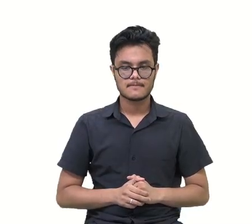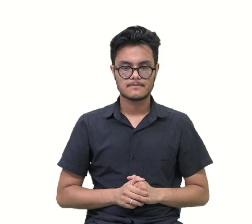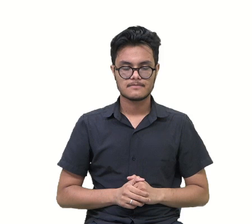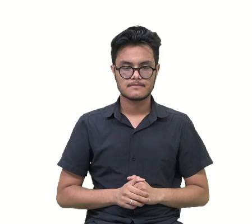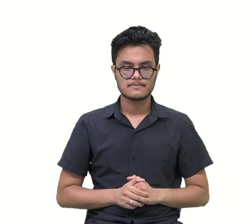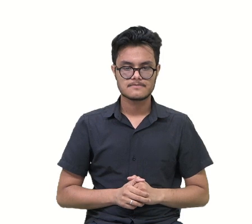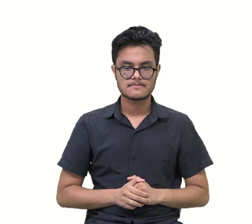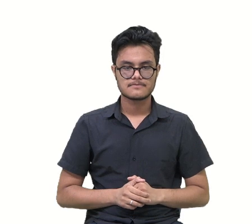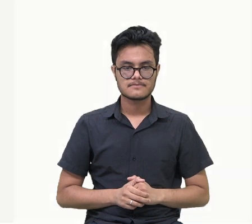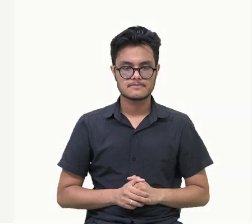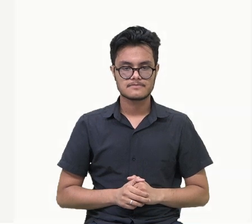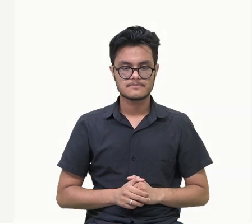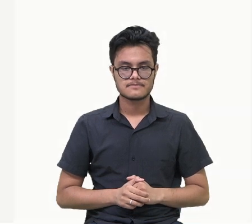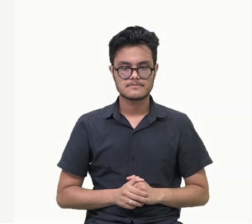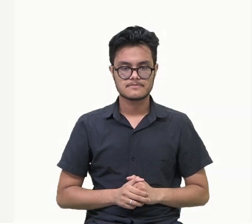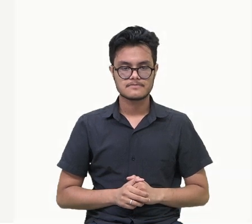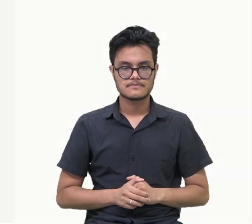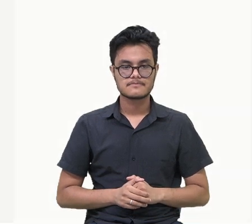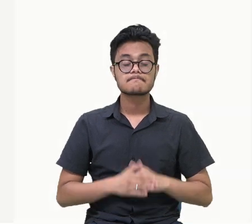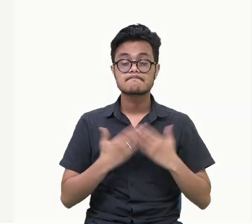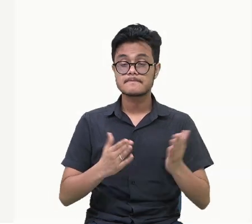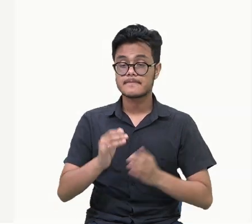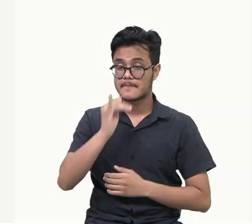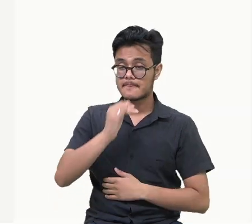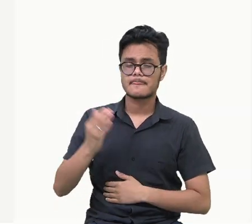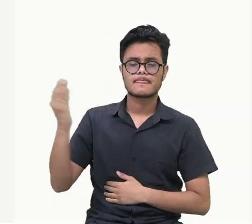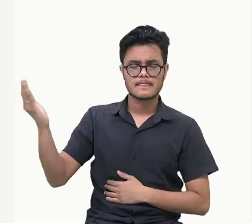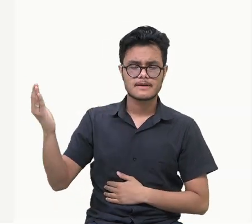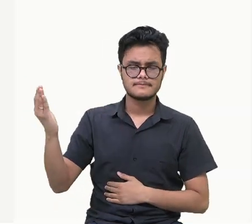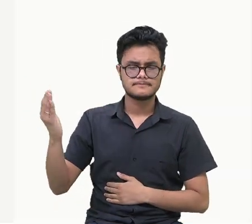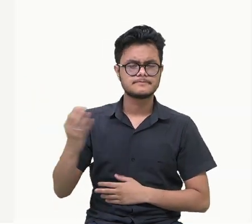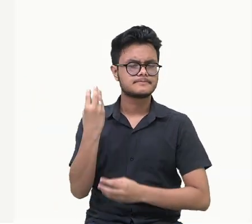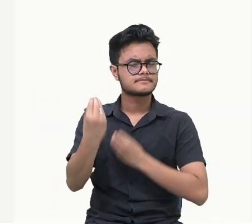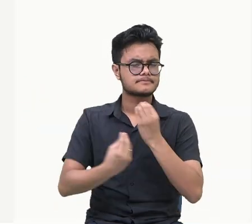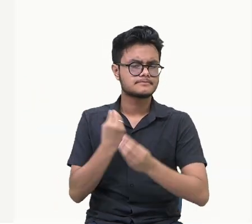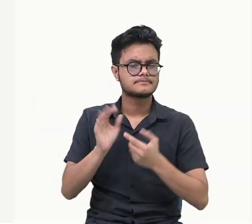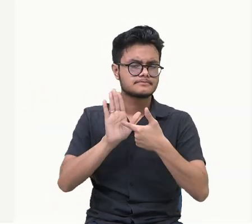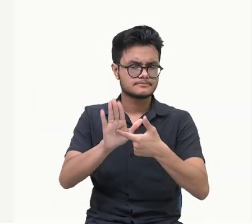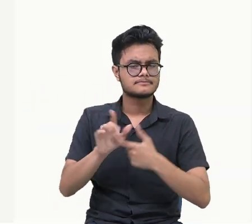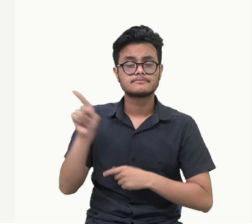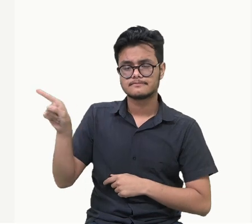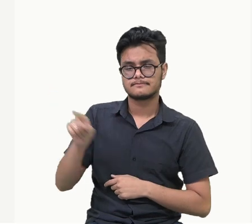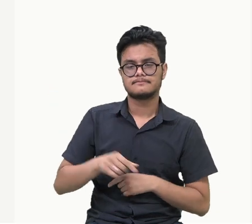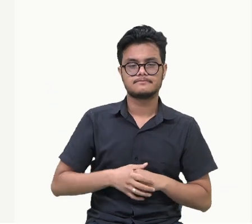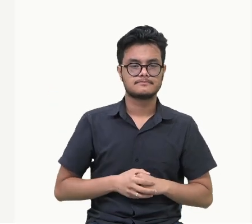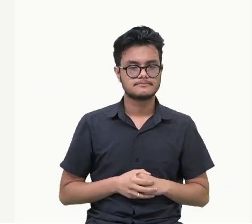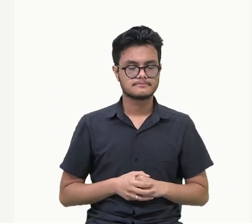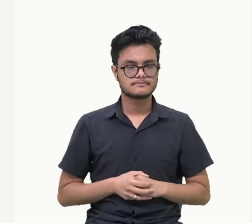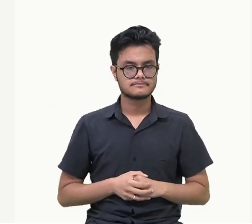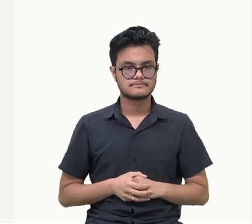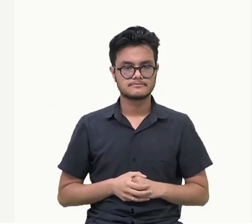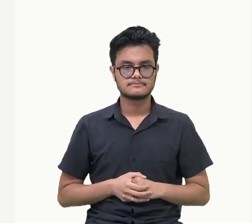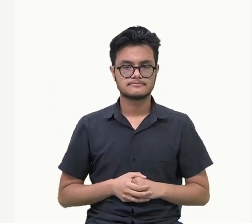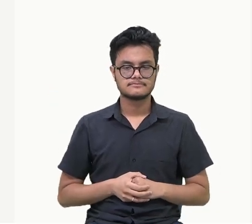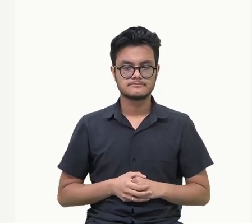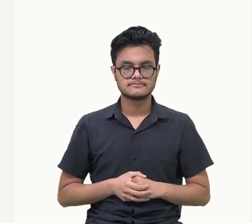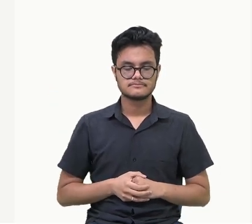Muito bem. Aqui eu trouxe mais alguns exemplos de função exponencial para vocês,